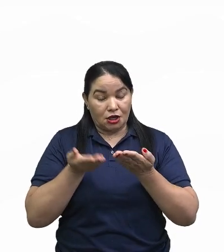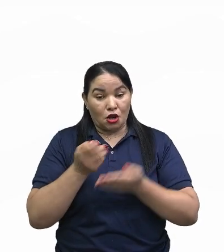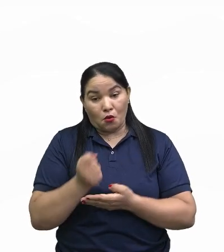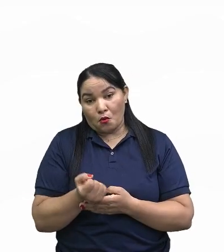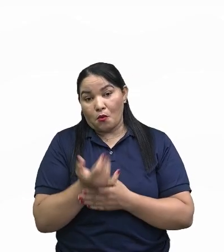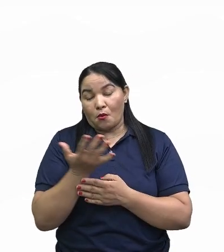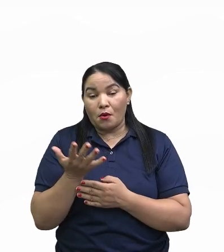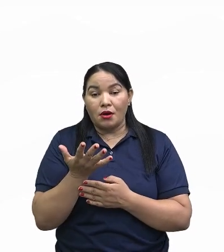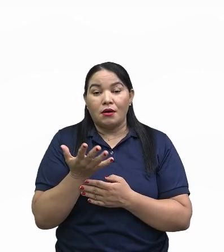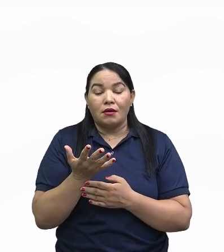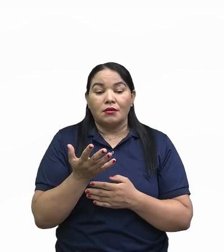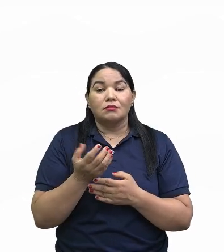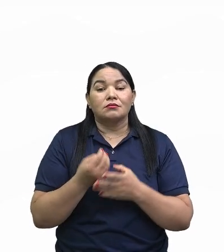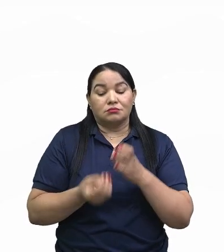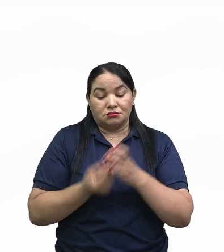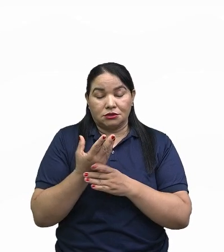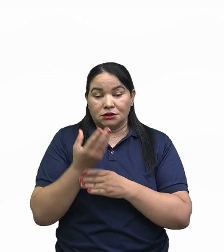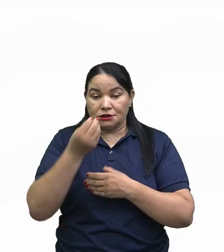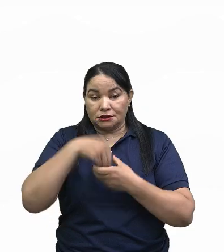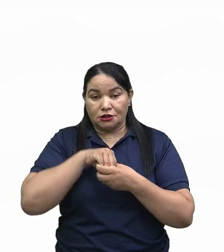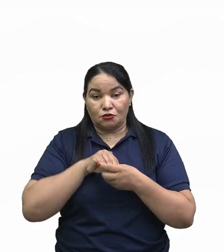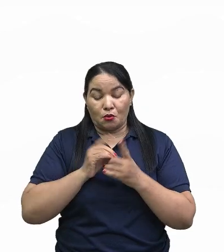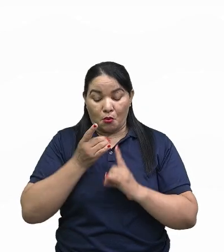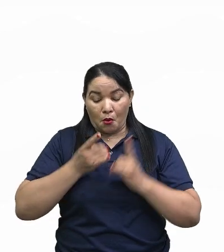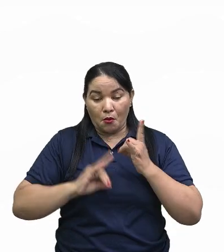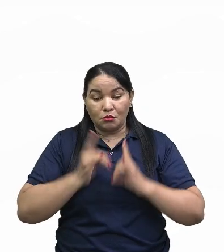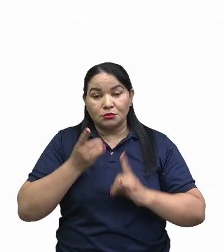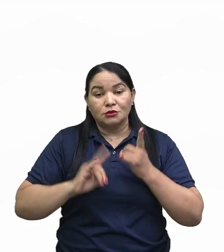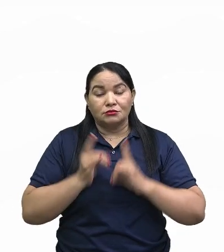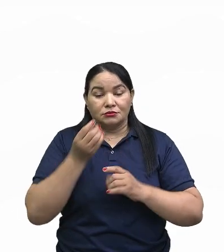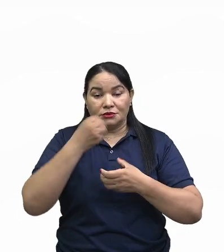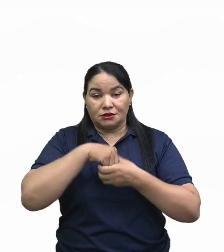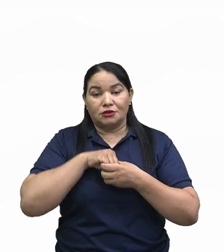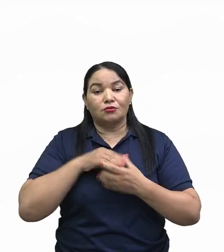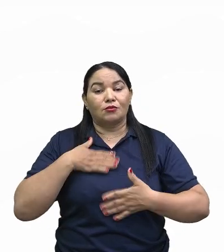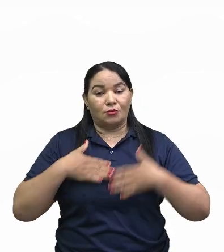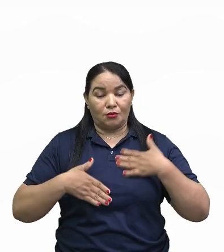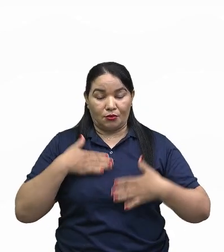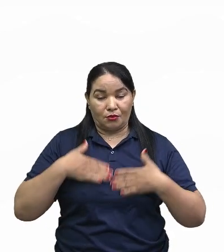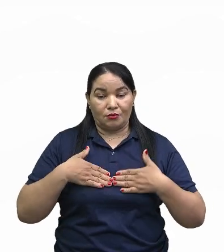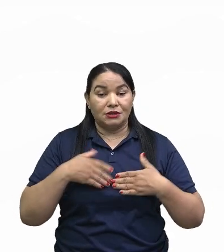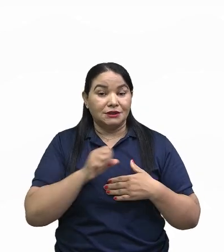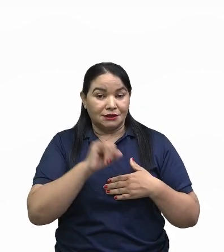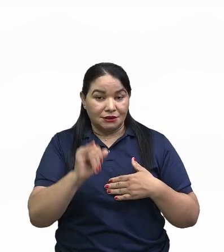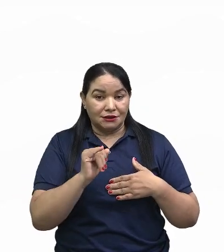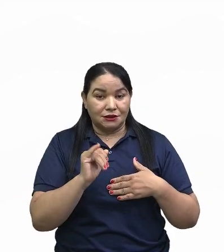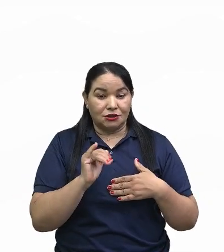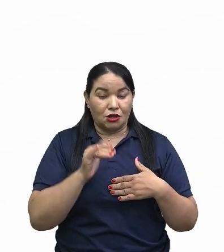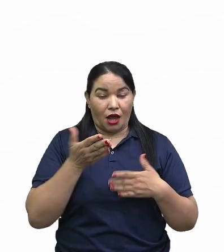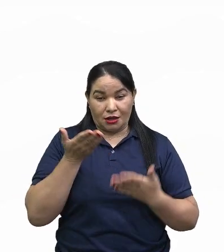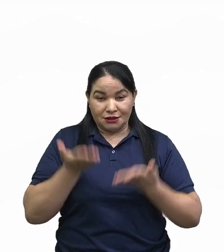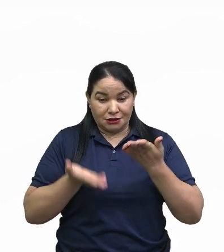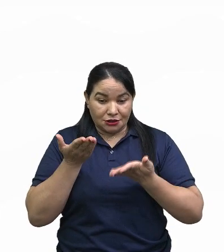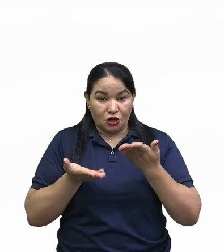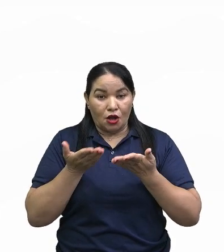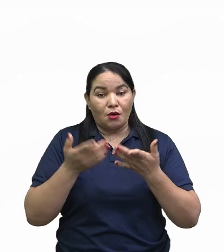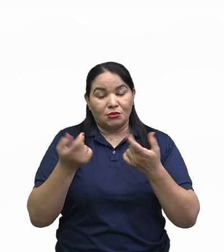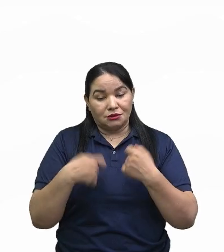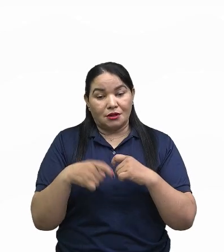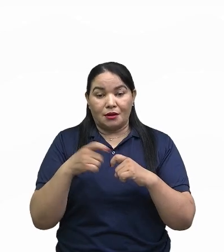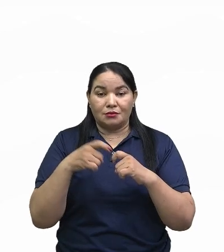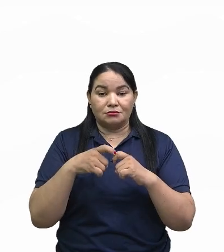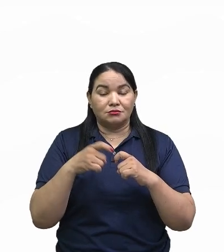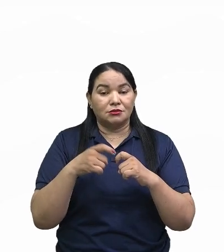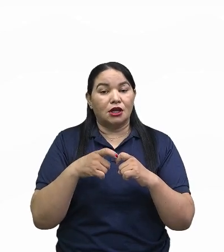quantidade de hormônios presentes ali no nosso organismo. E aí, se tiver algum desequilíbrio, é necessário procurar um médico